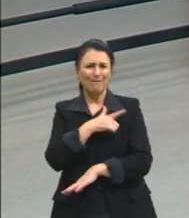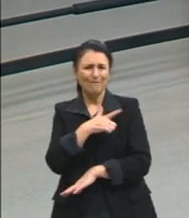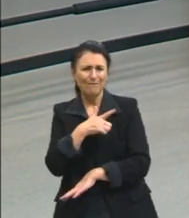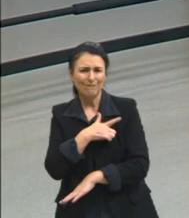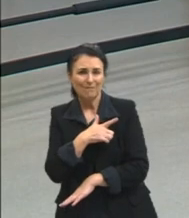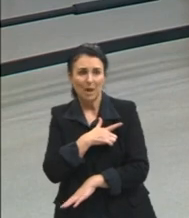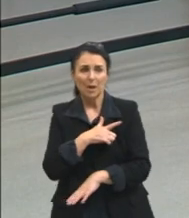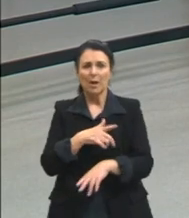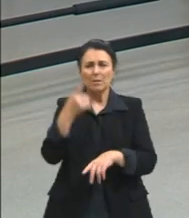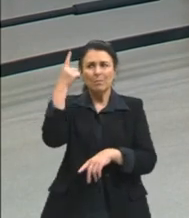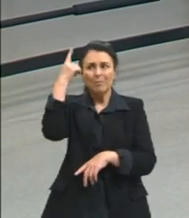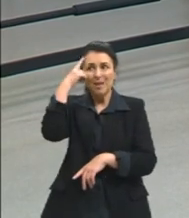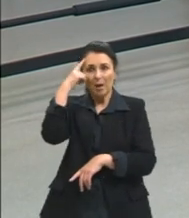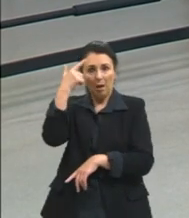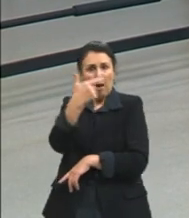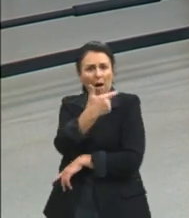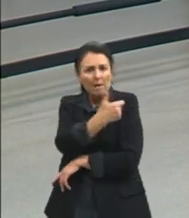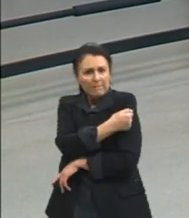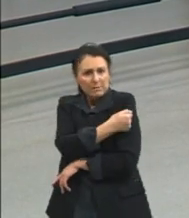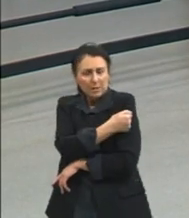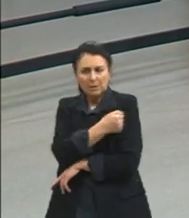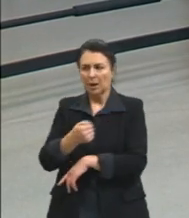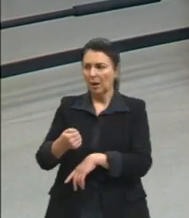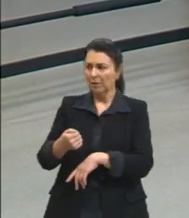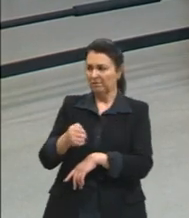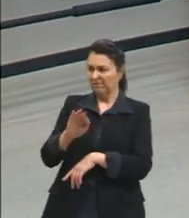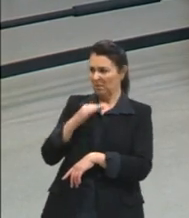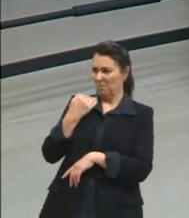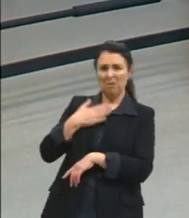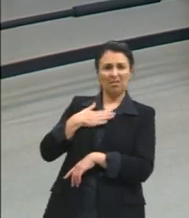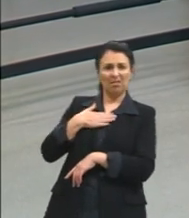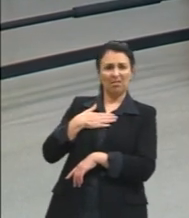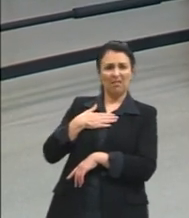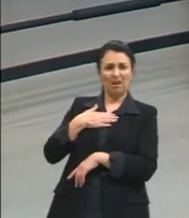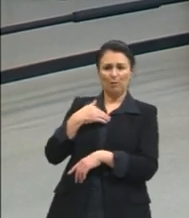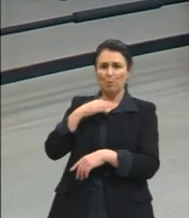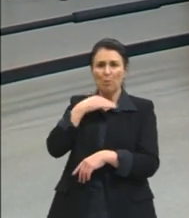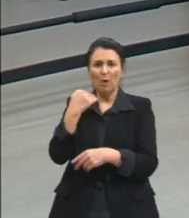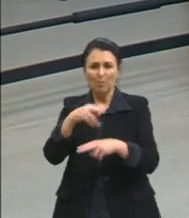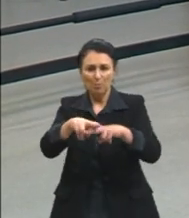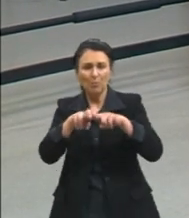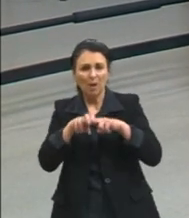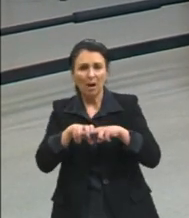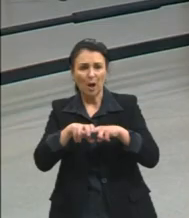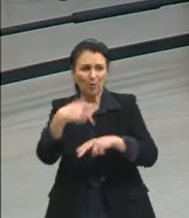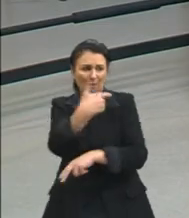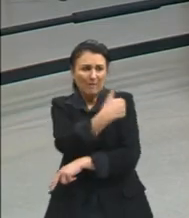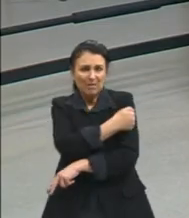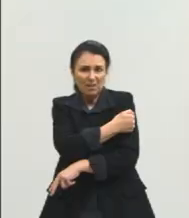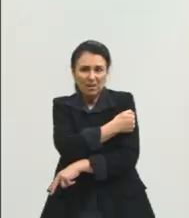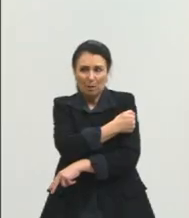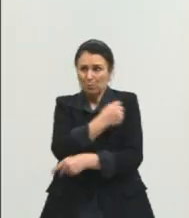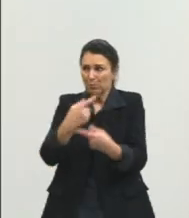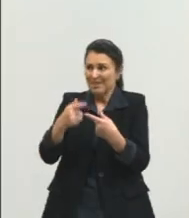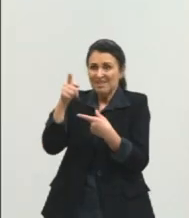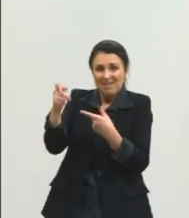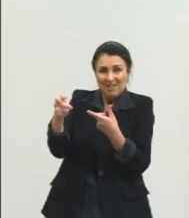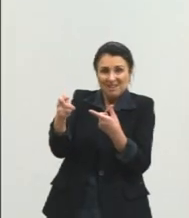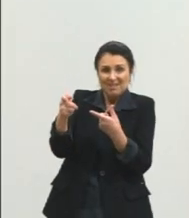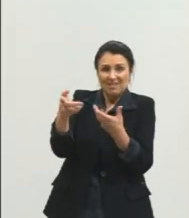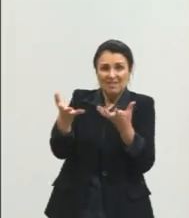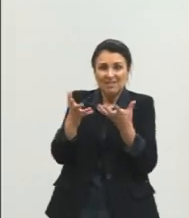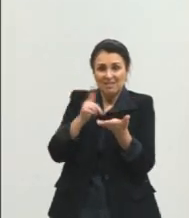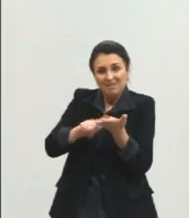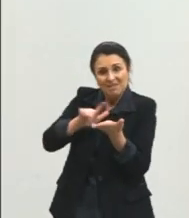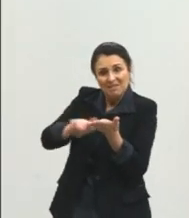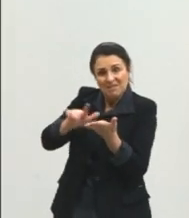com essa vacina agora, né? Já que querem limpar, estão aí inventando um negócio para matar a gente. Exatamente. Eles tiraram muitas